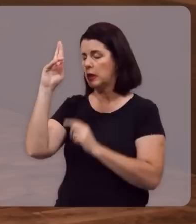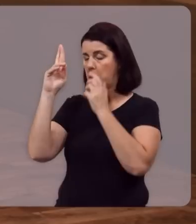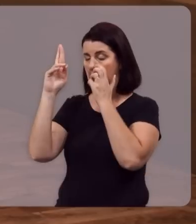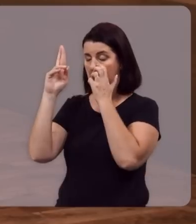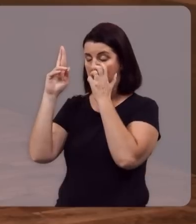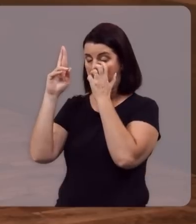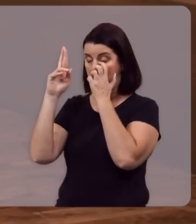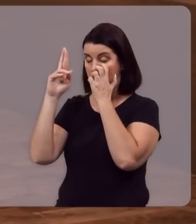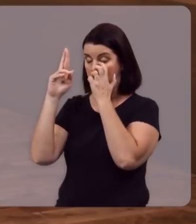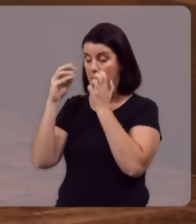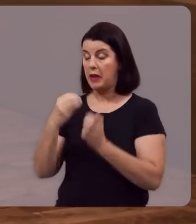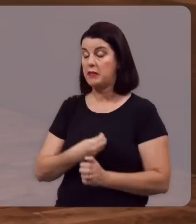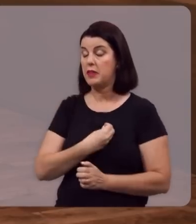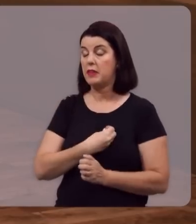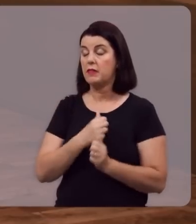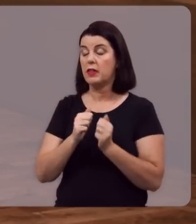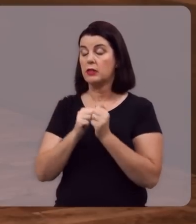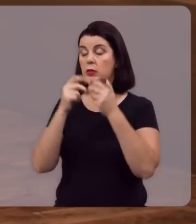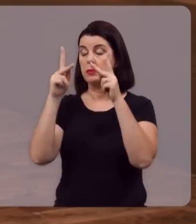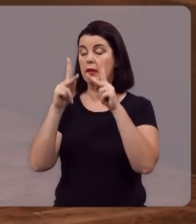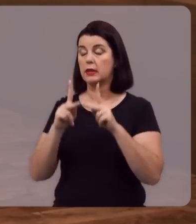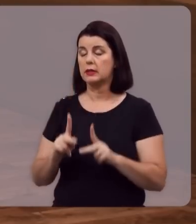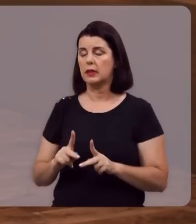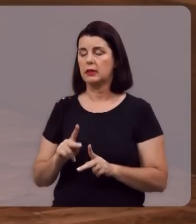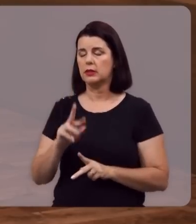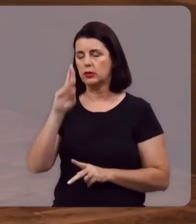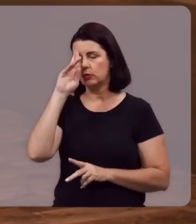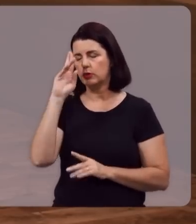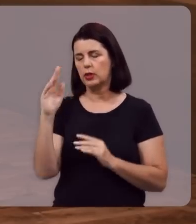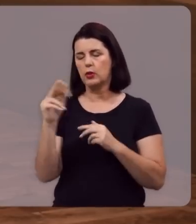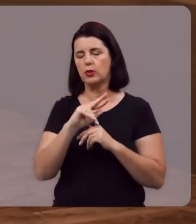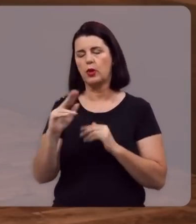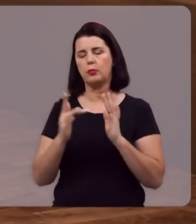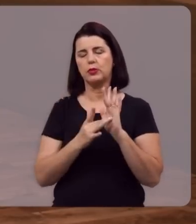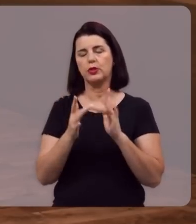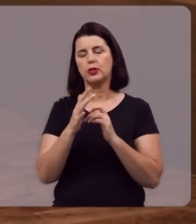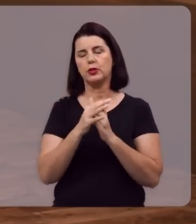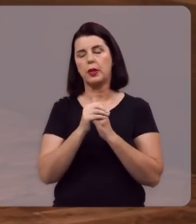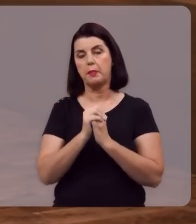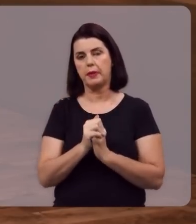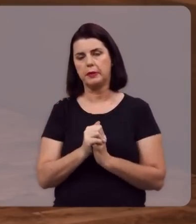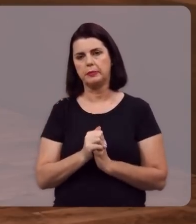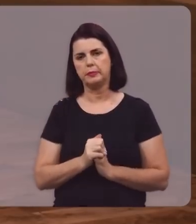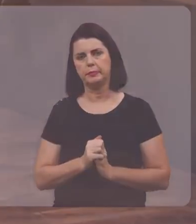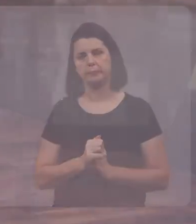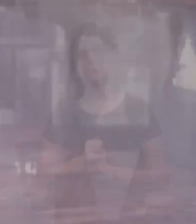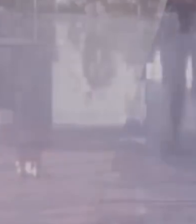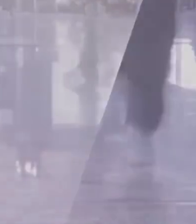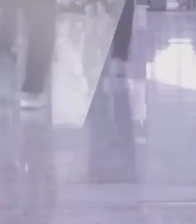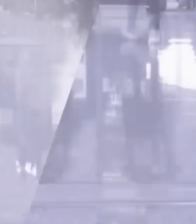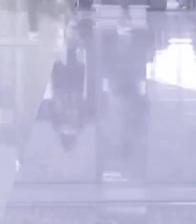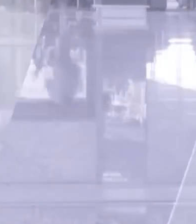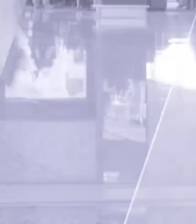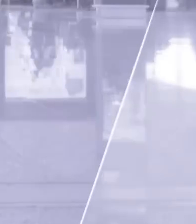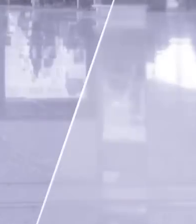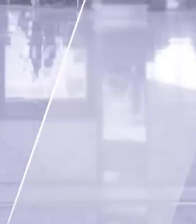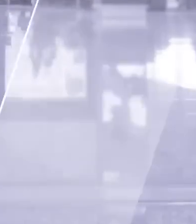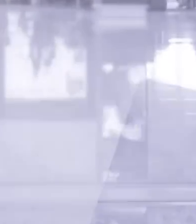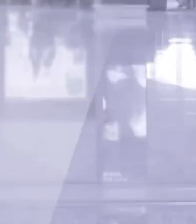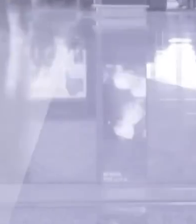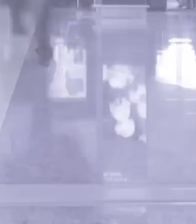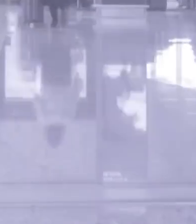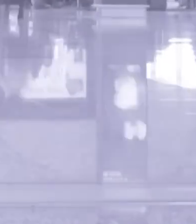vivendo na presença dele para a glória dele. Assim oramos, em nome de Jesus. Amém.